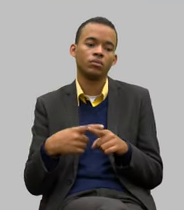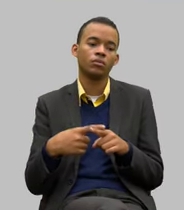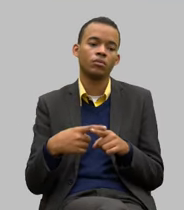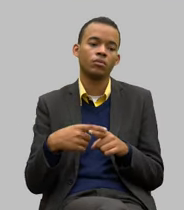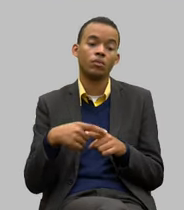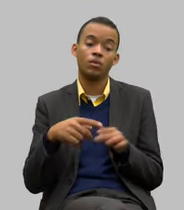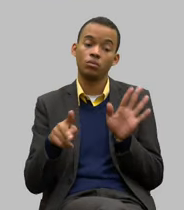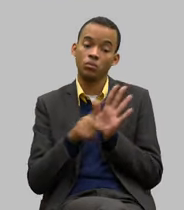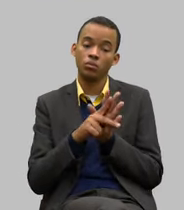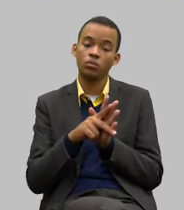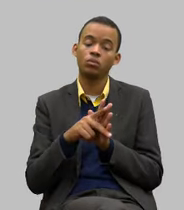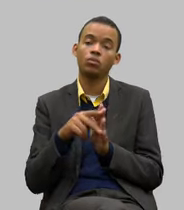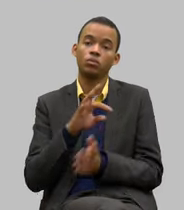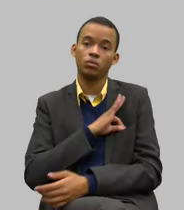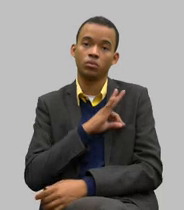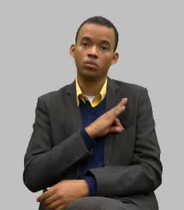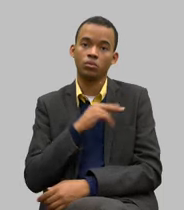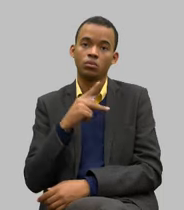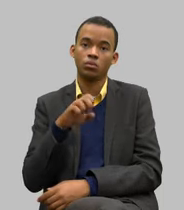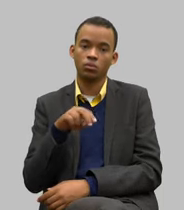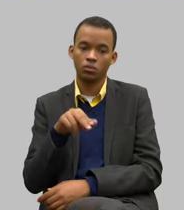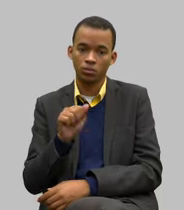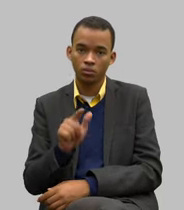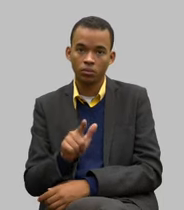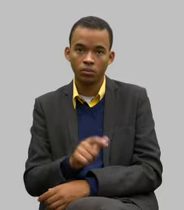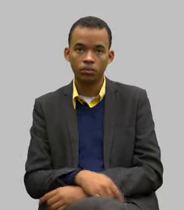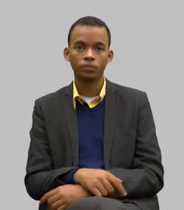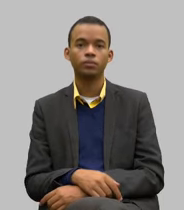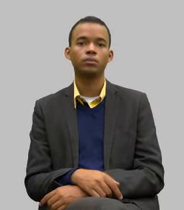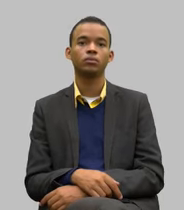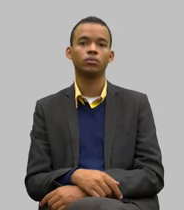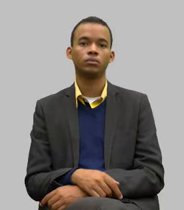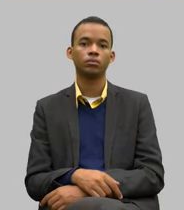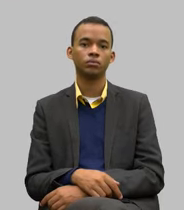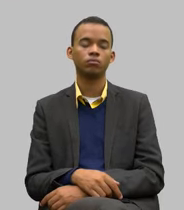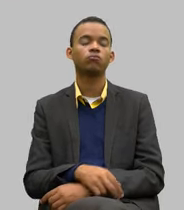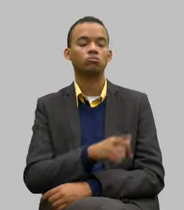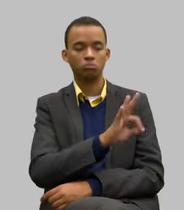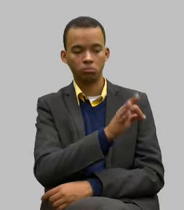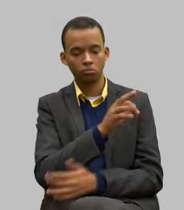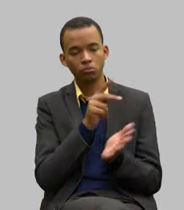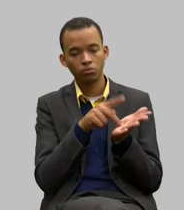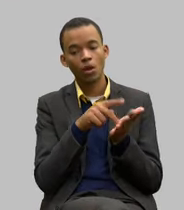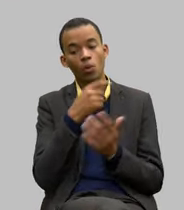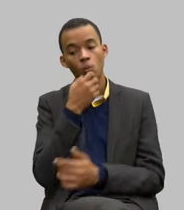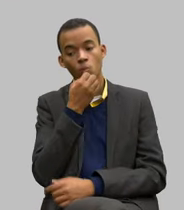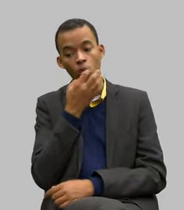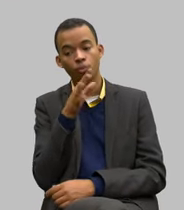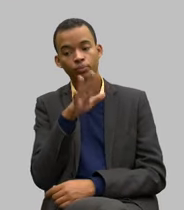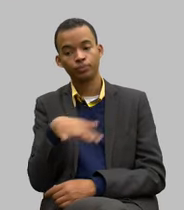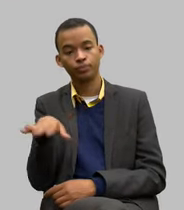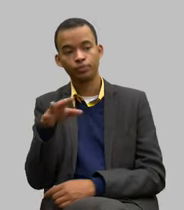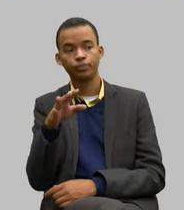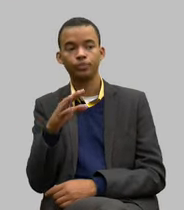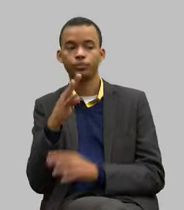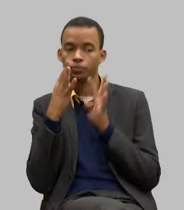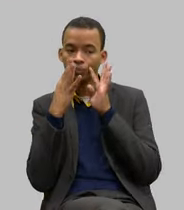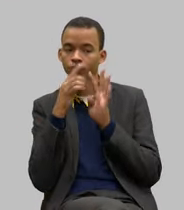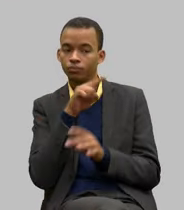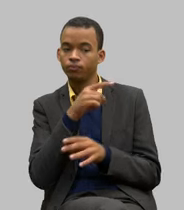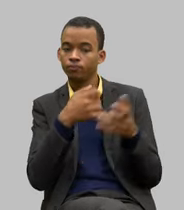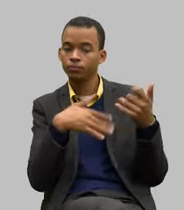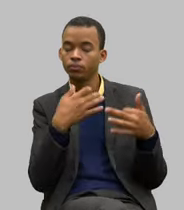policiais penais ouça isso do próprio presidente da Comissão de Segurança Pública o senhor tem Total razão e apoio do presidente aqui da